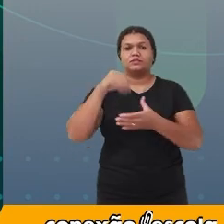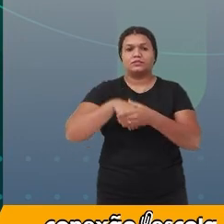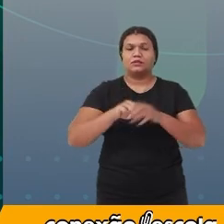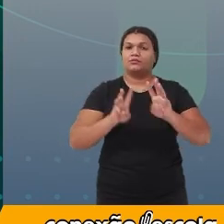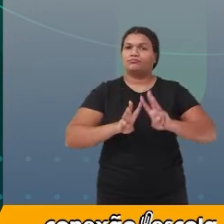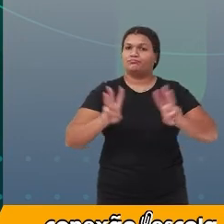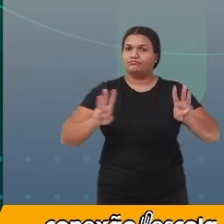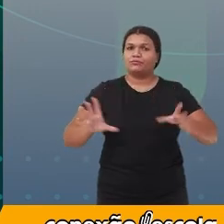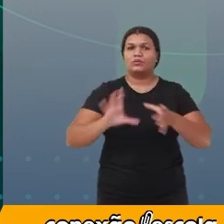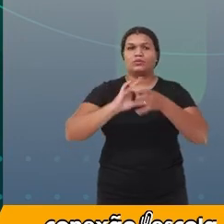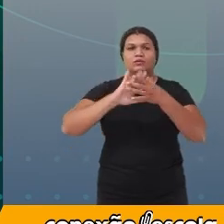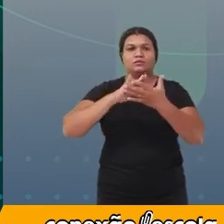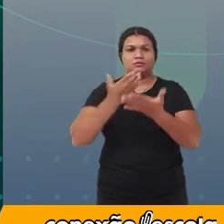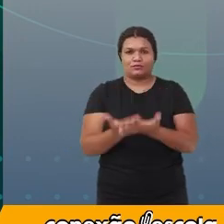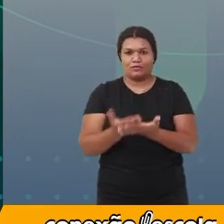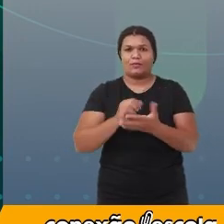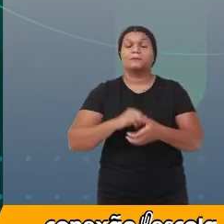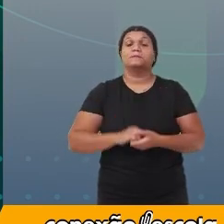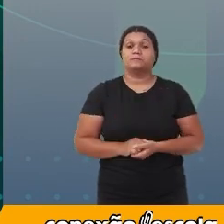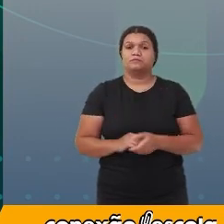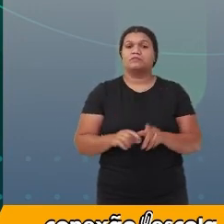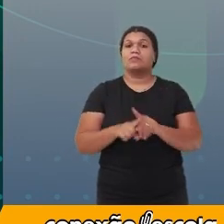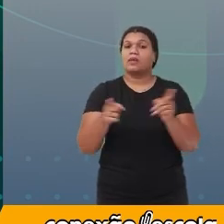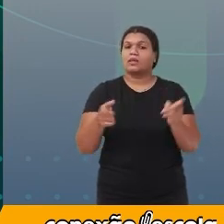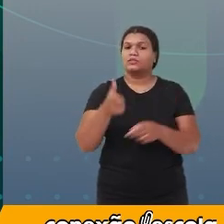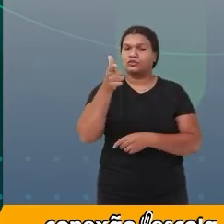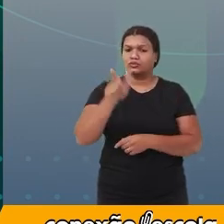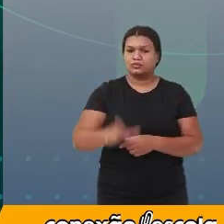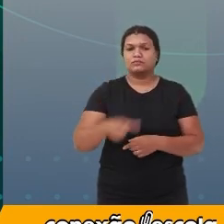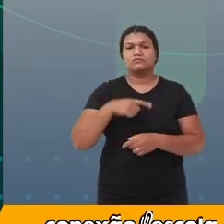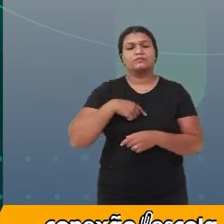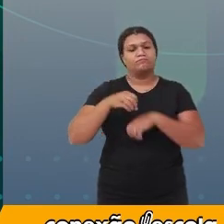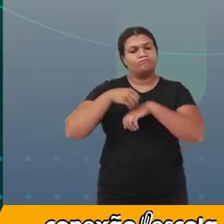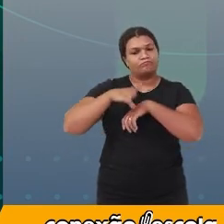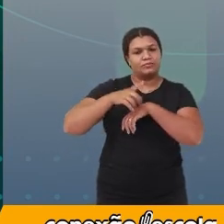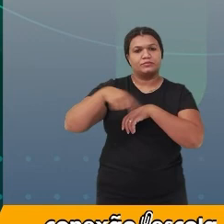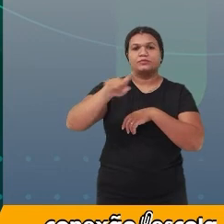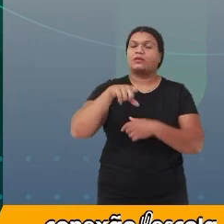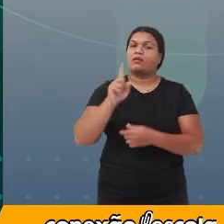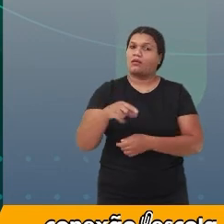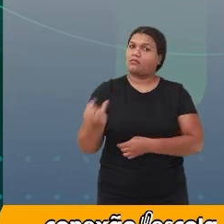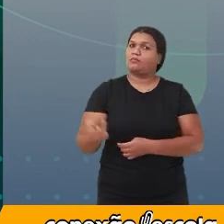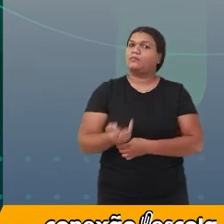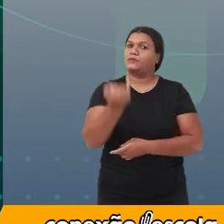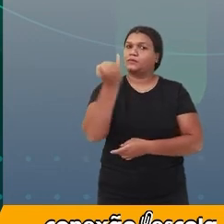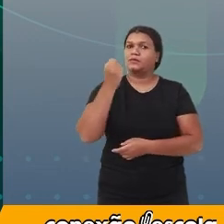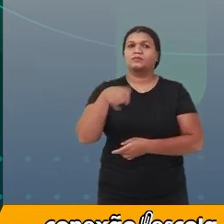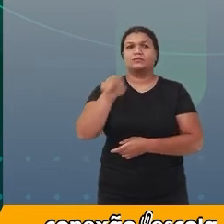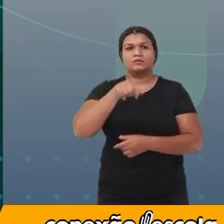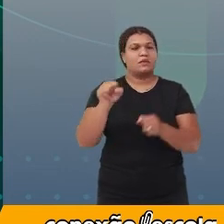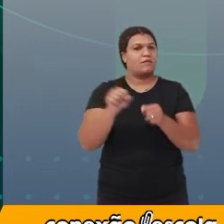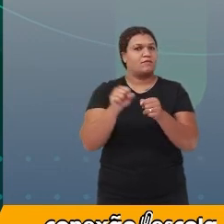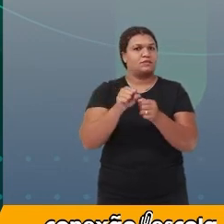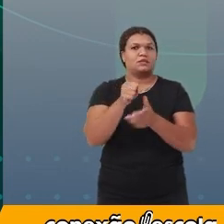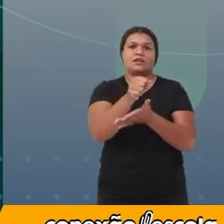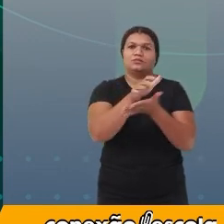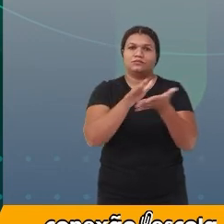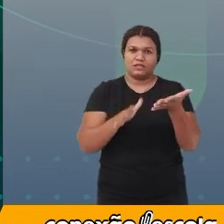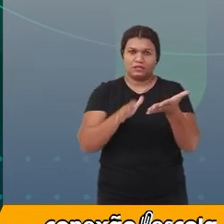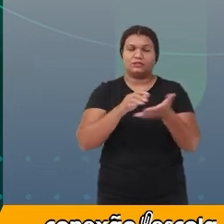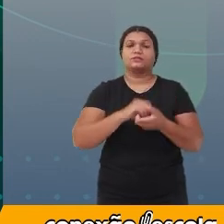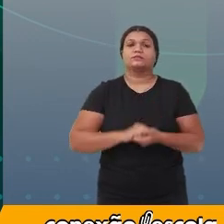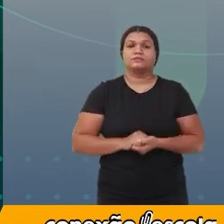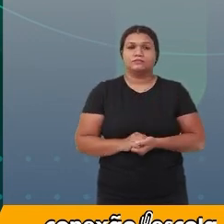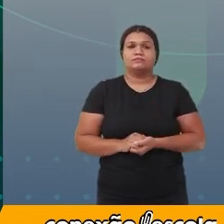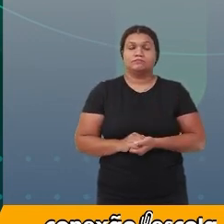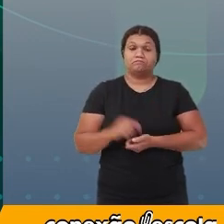portal Conexão Escola. Mais uma vez, eu te digo, é muito importante você realizar essas